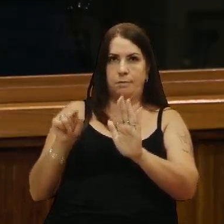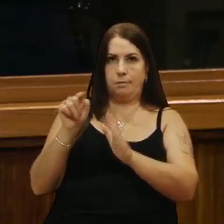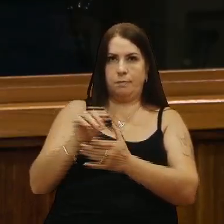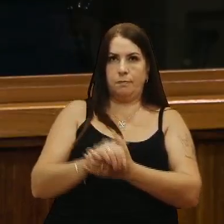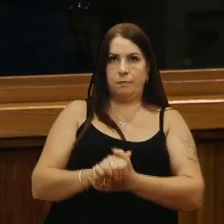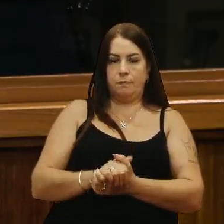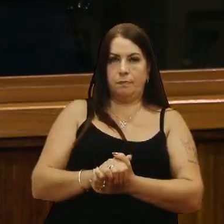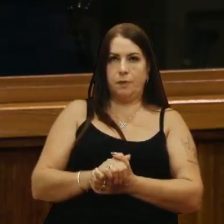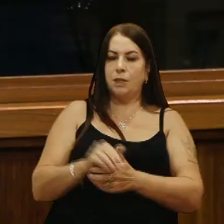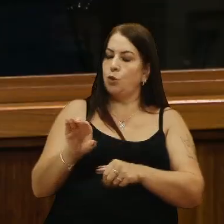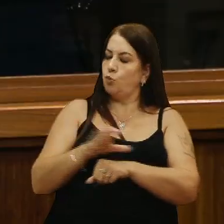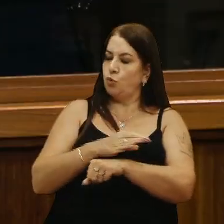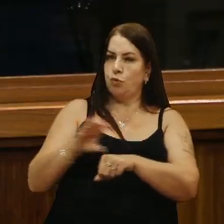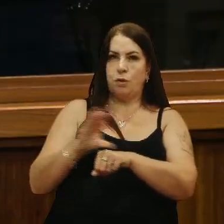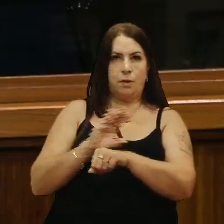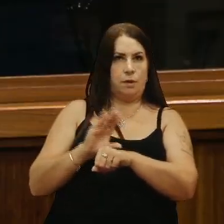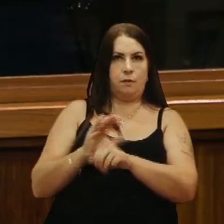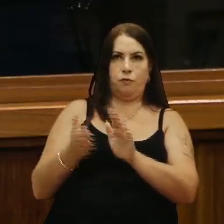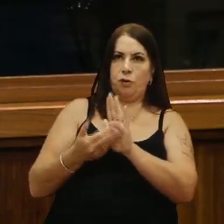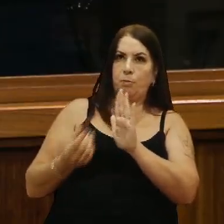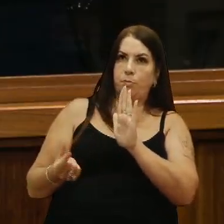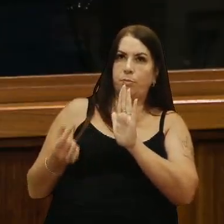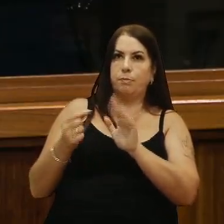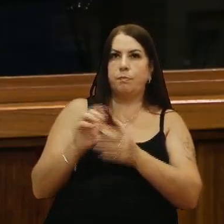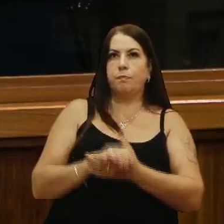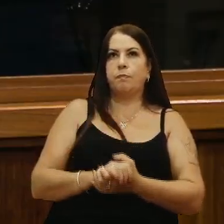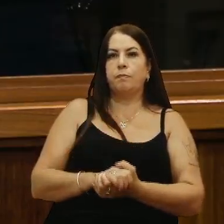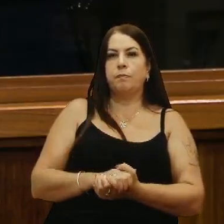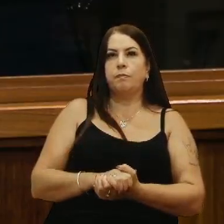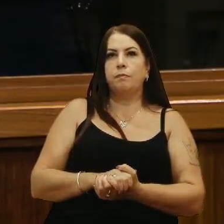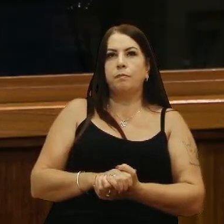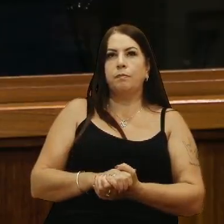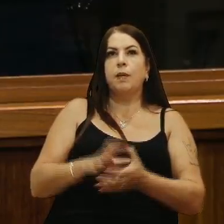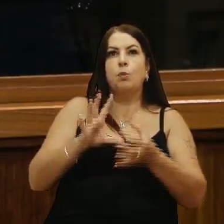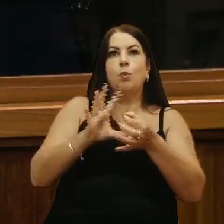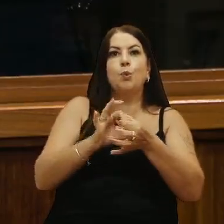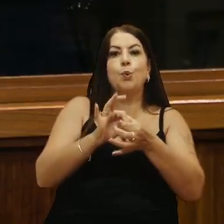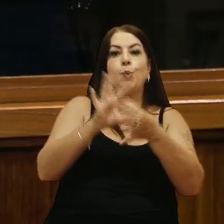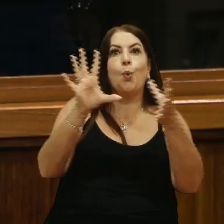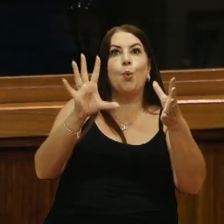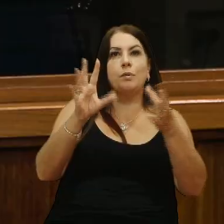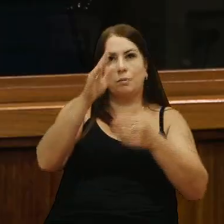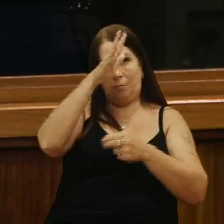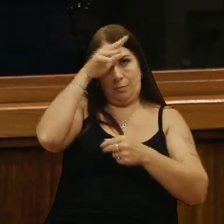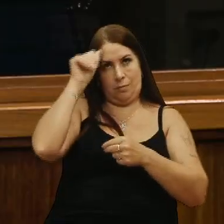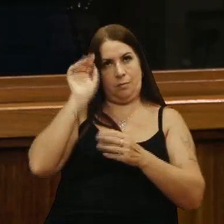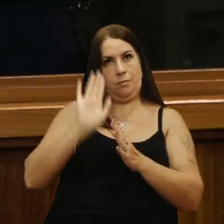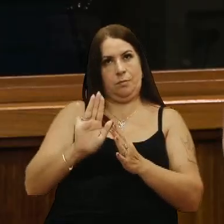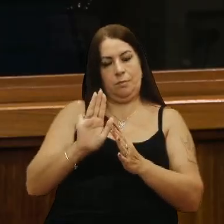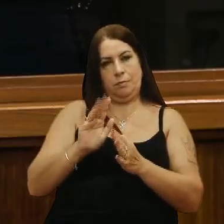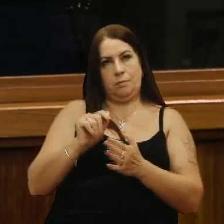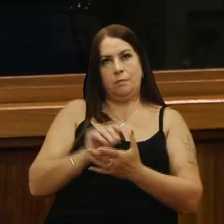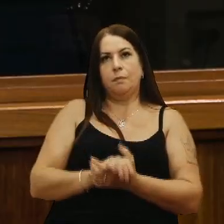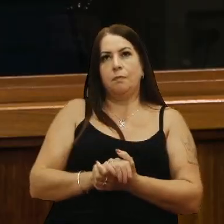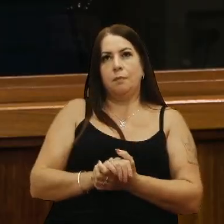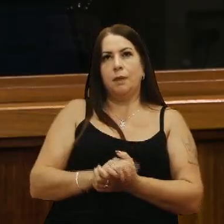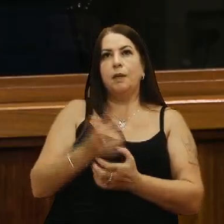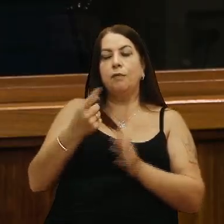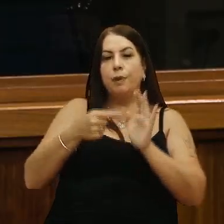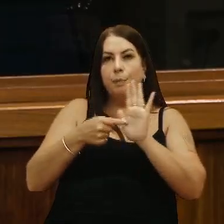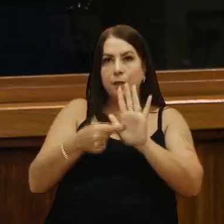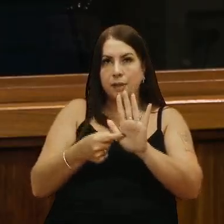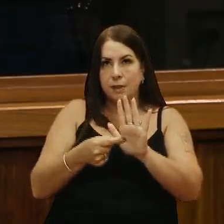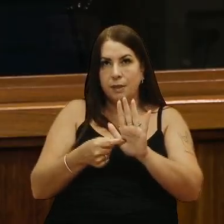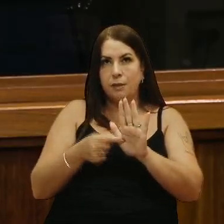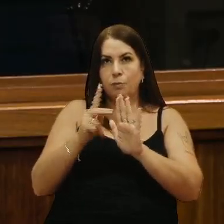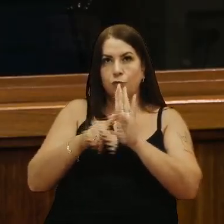essa inconstitucionalidade porque eu estou autorizando o executivo. Eu vou apresentar